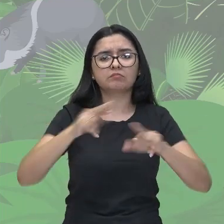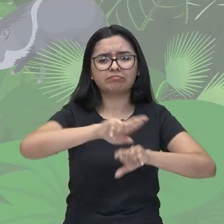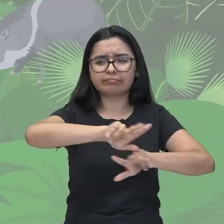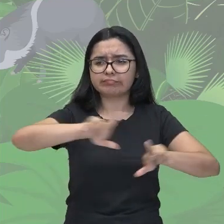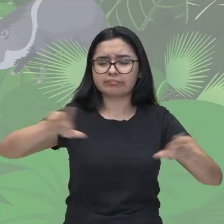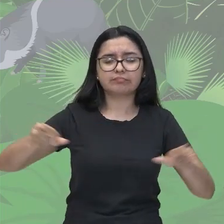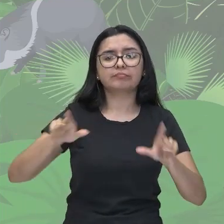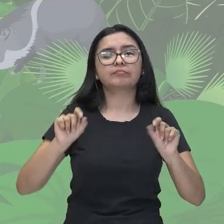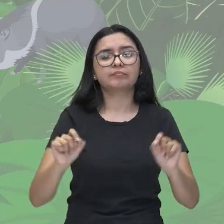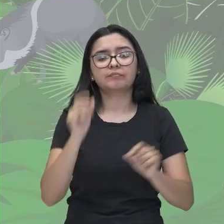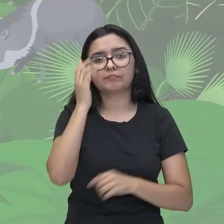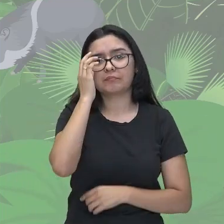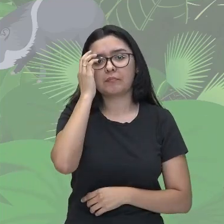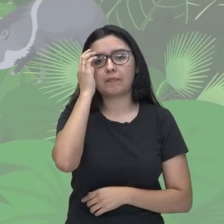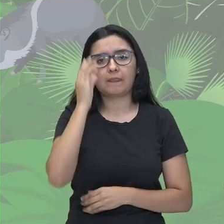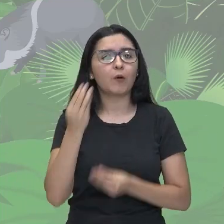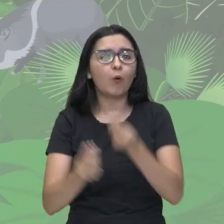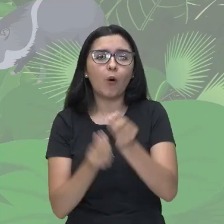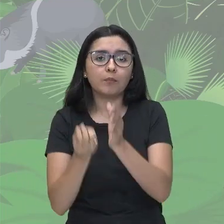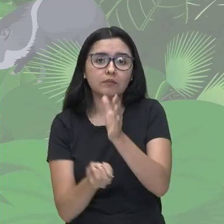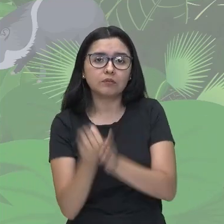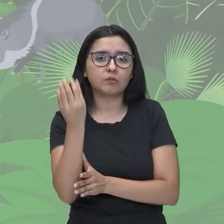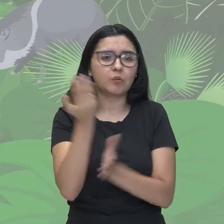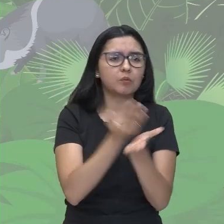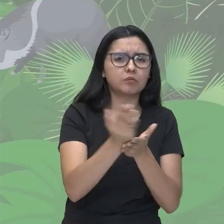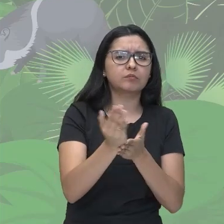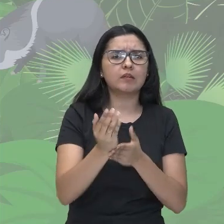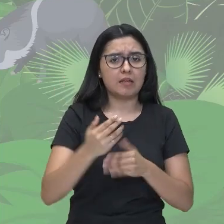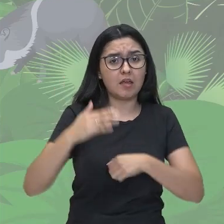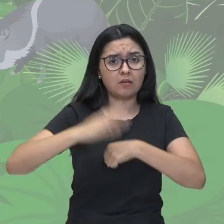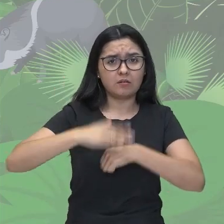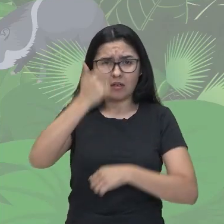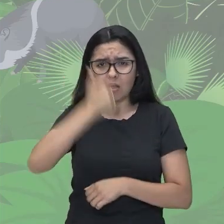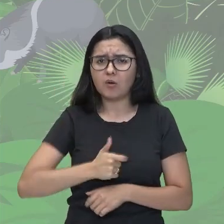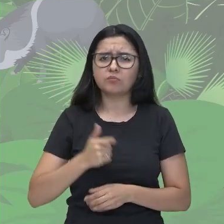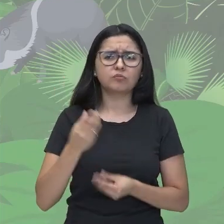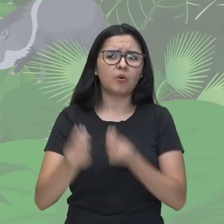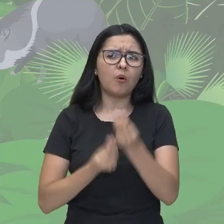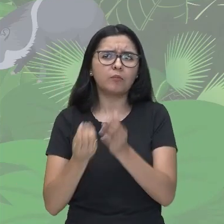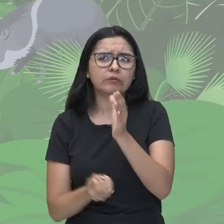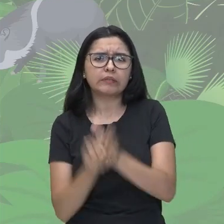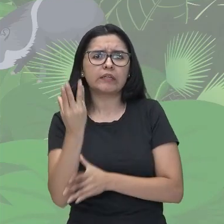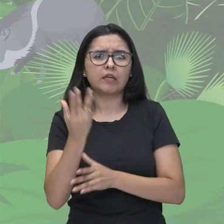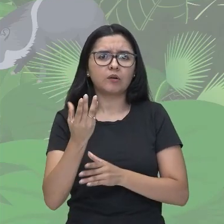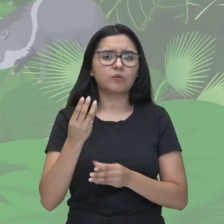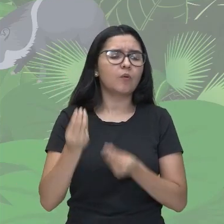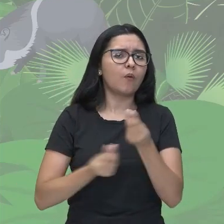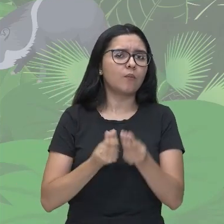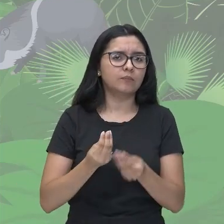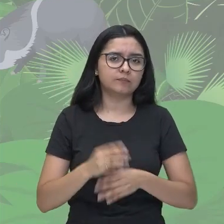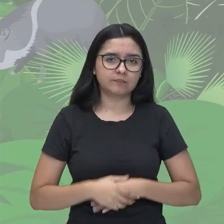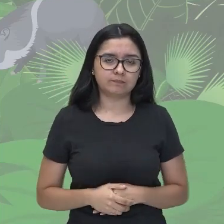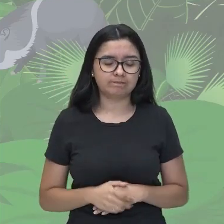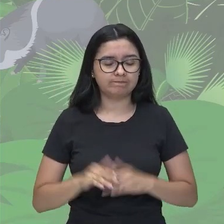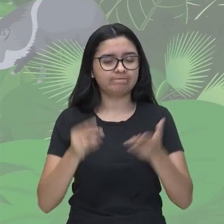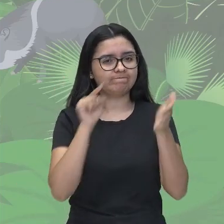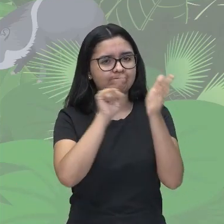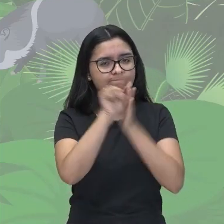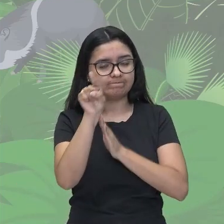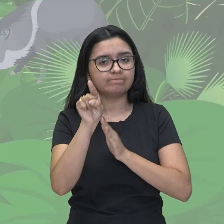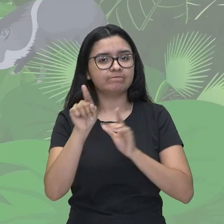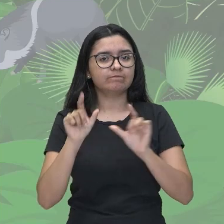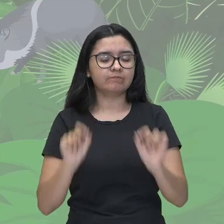onde que vem tudo isso? E eu mesmo, de onde que eu vim? Por que eu estou aqui no meio de tudo isso? Então, são perguntas, né, que